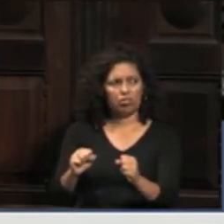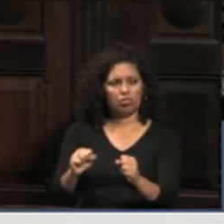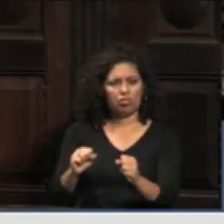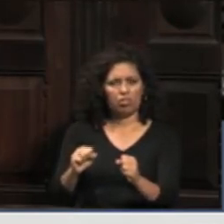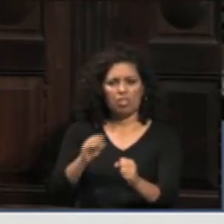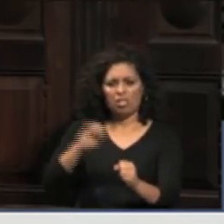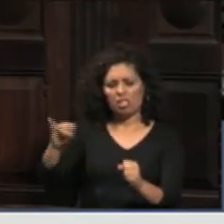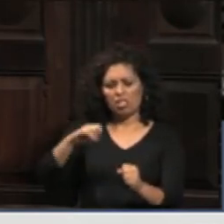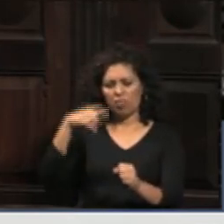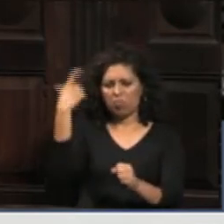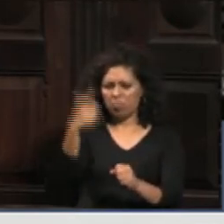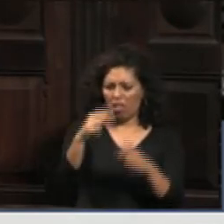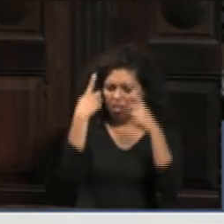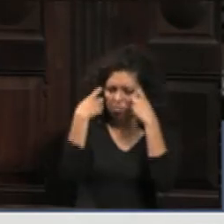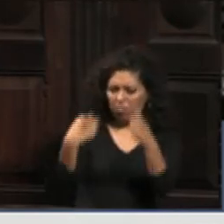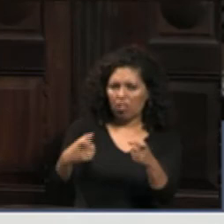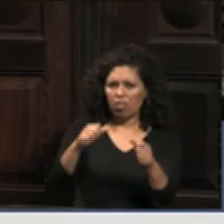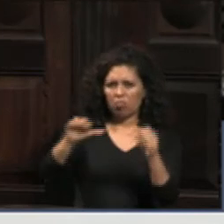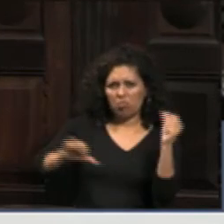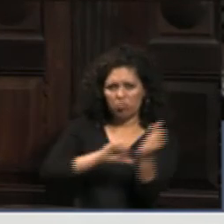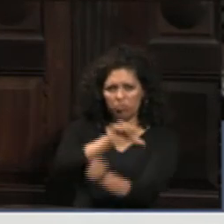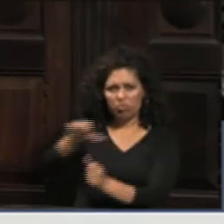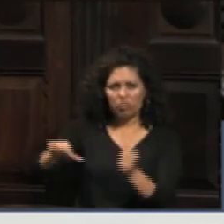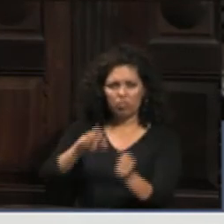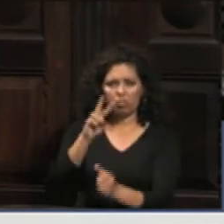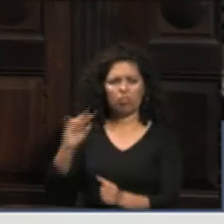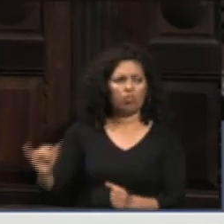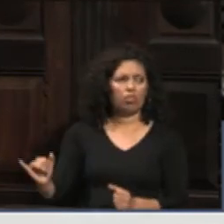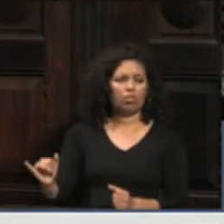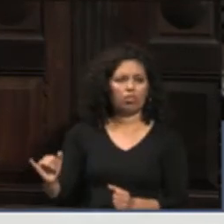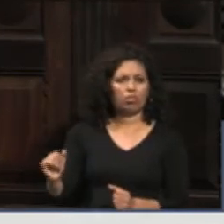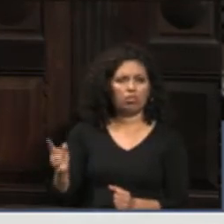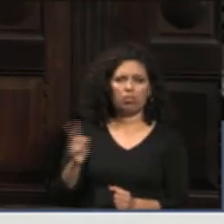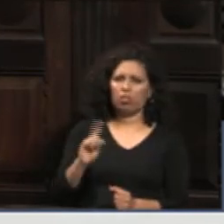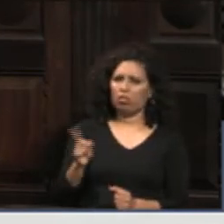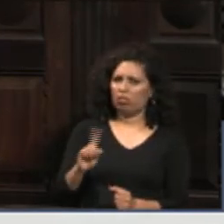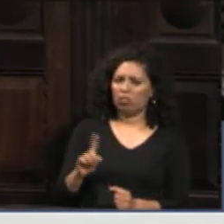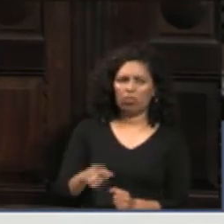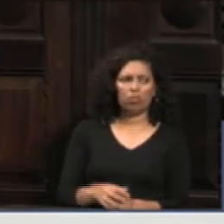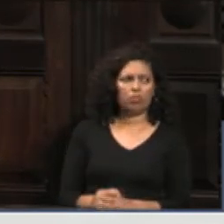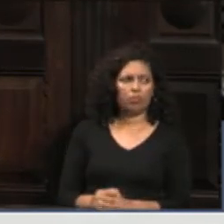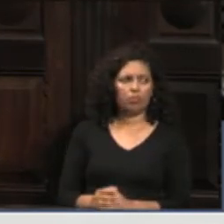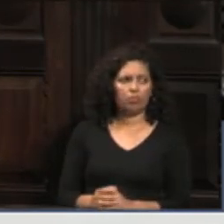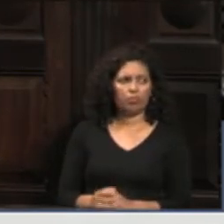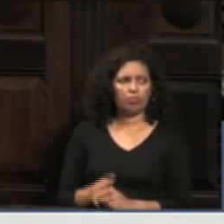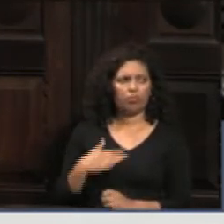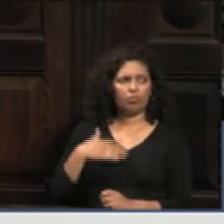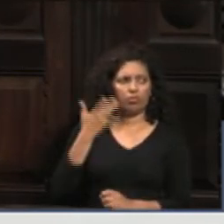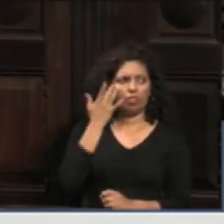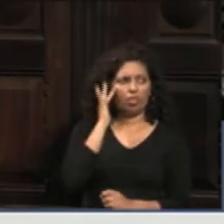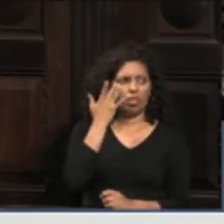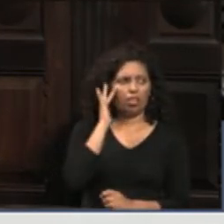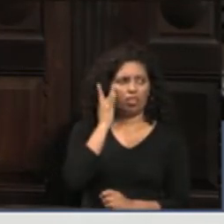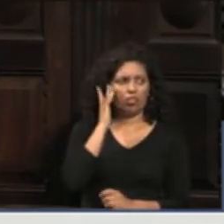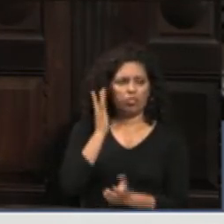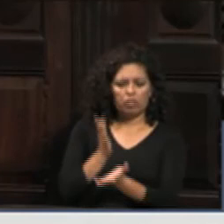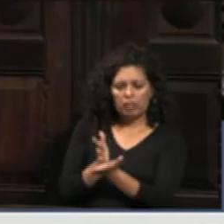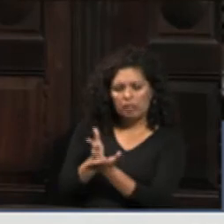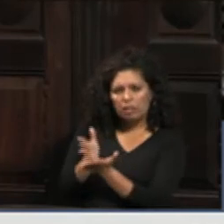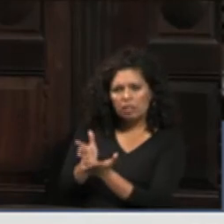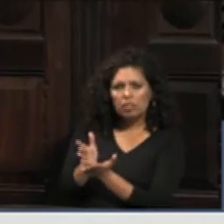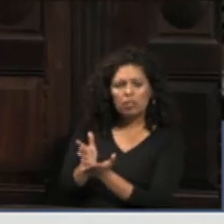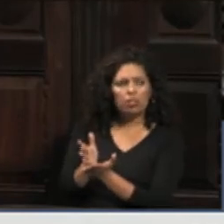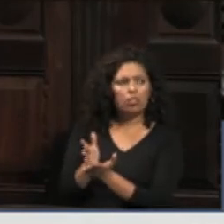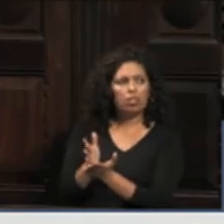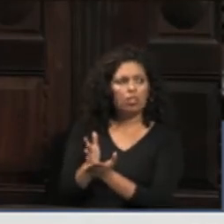envergadura? Não é bem isso. Não é bem isso. Não é bem isso. Eu acho que tem que andar com andoco